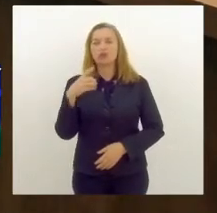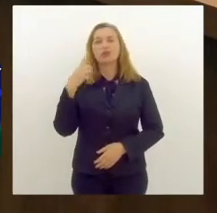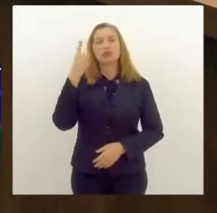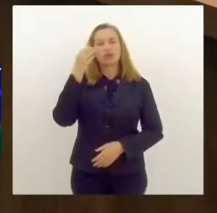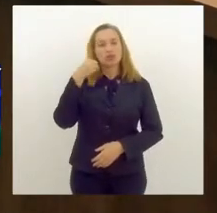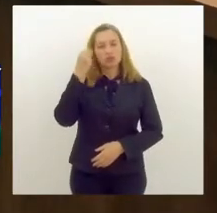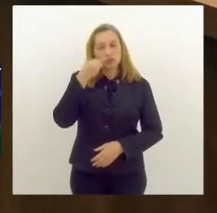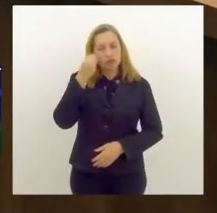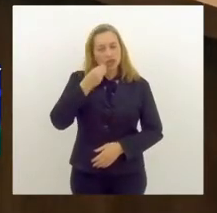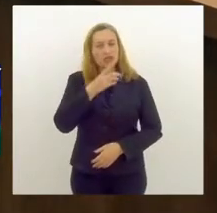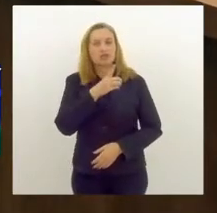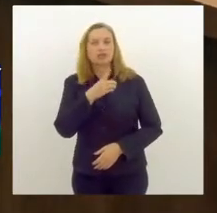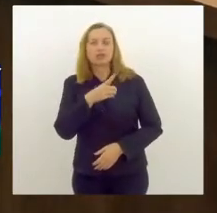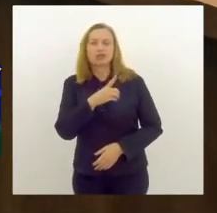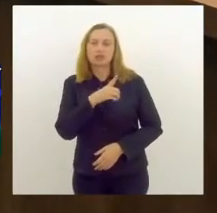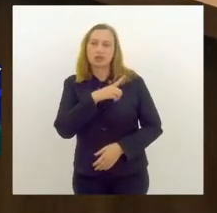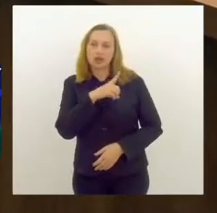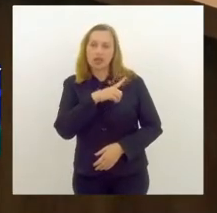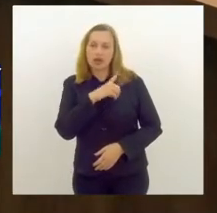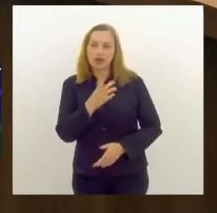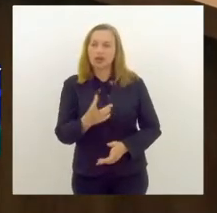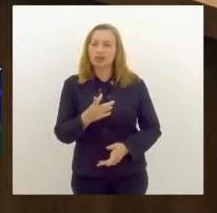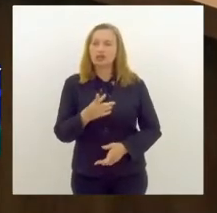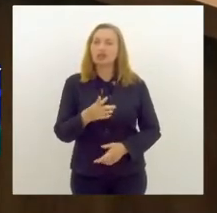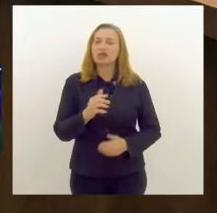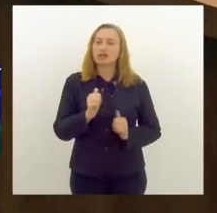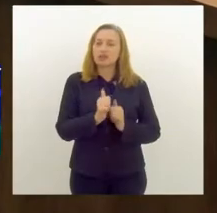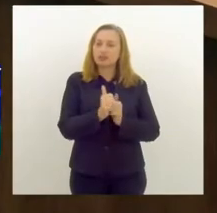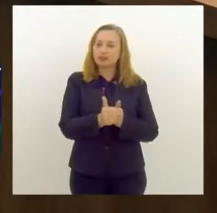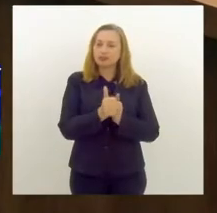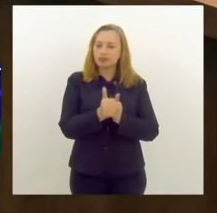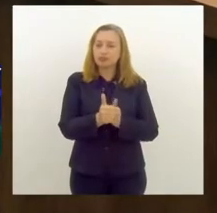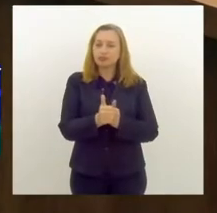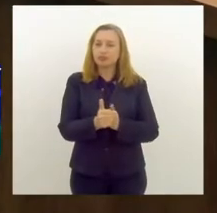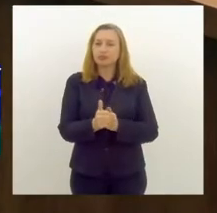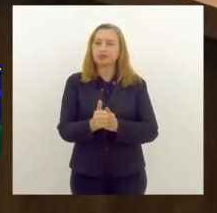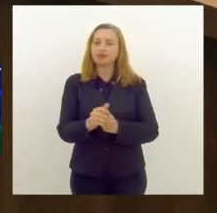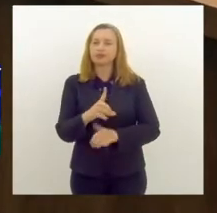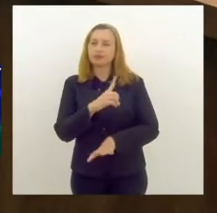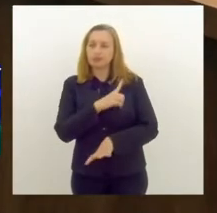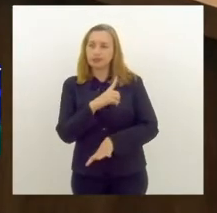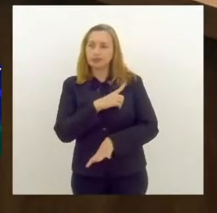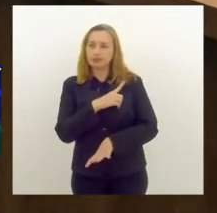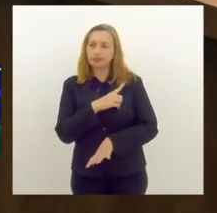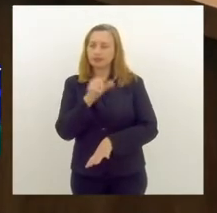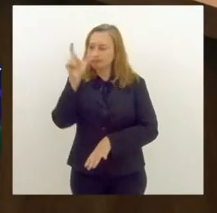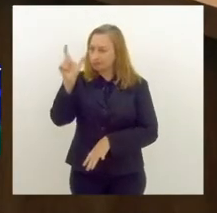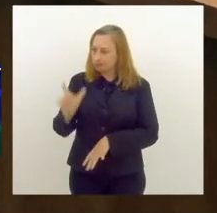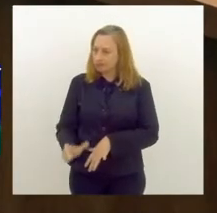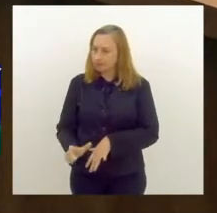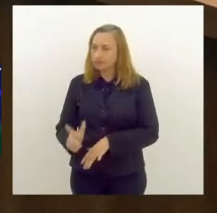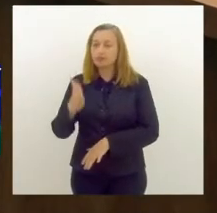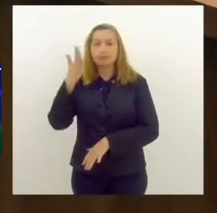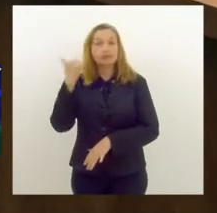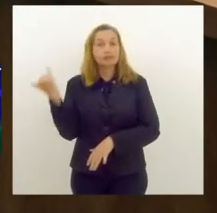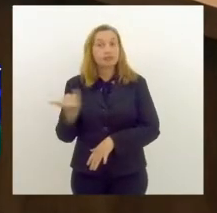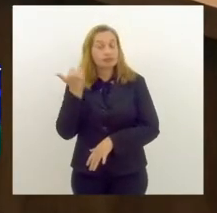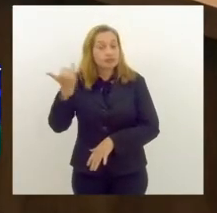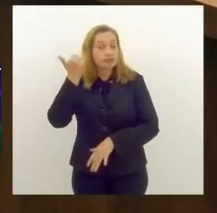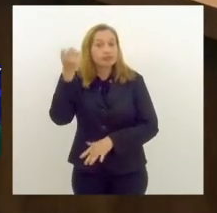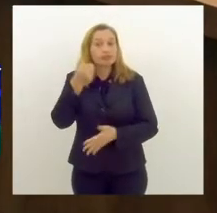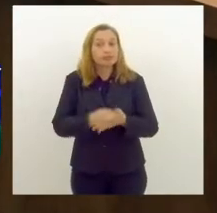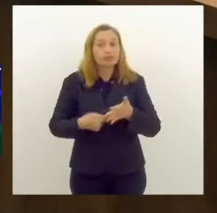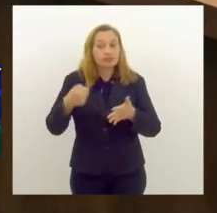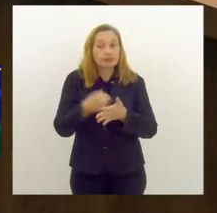tempo acompanha, é titular daquela delegacia, ele foi uma pessoa muito importante na luta